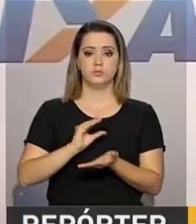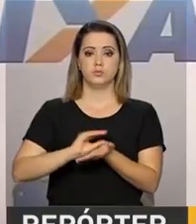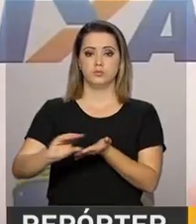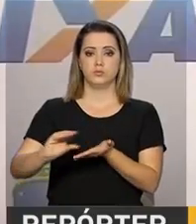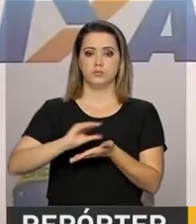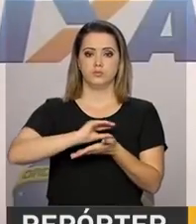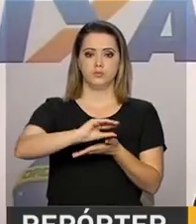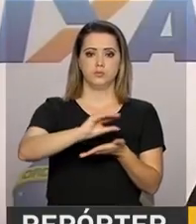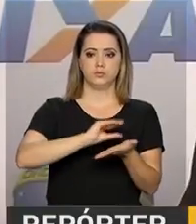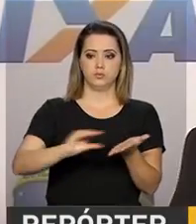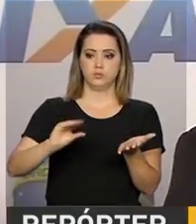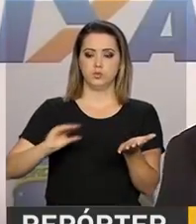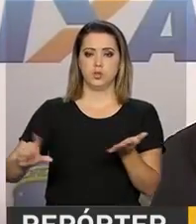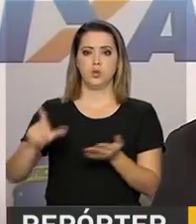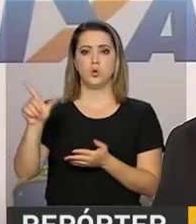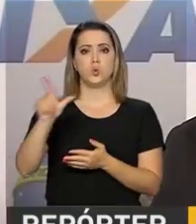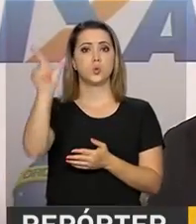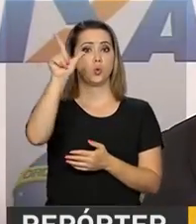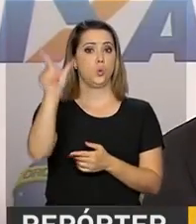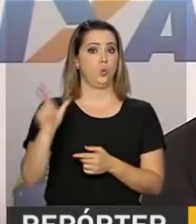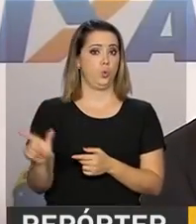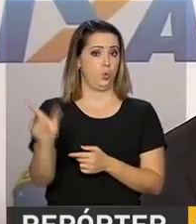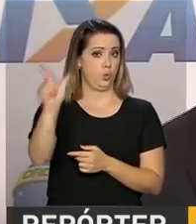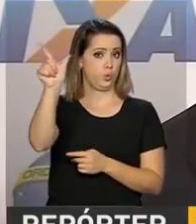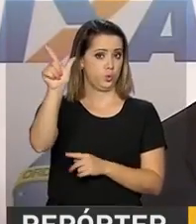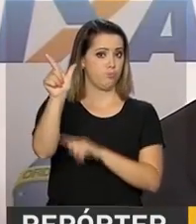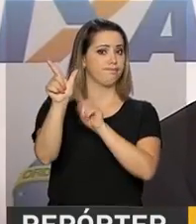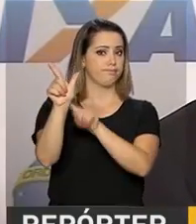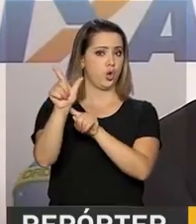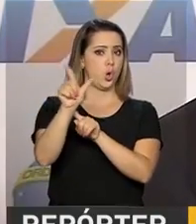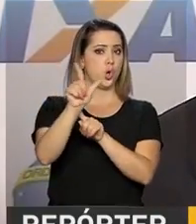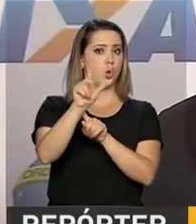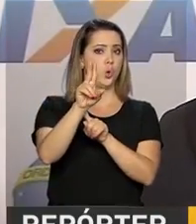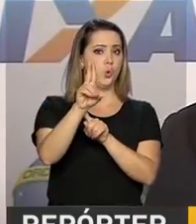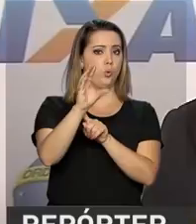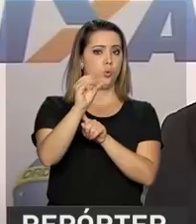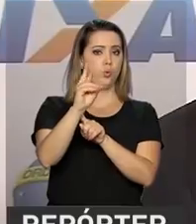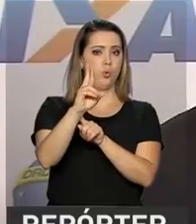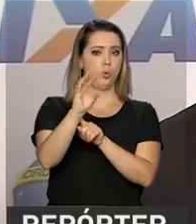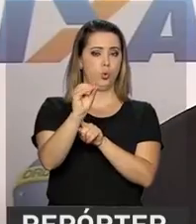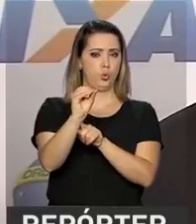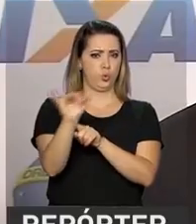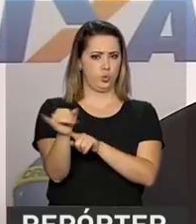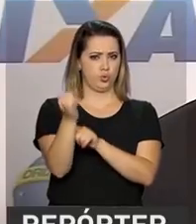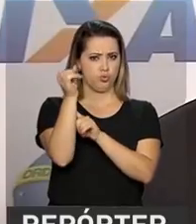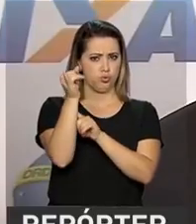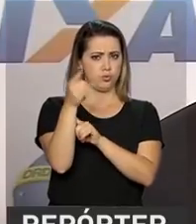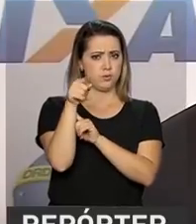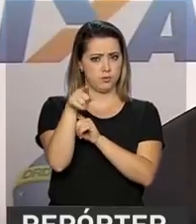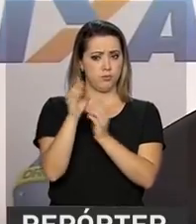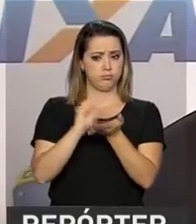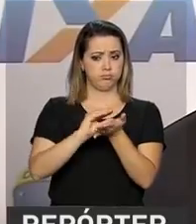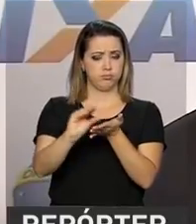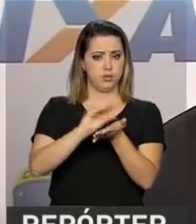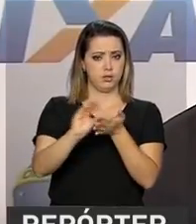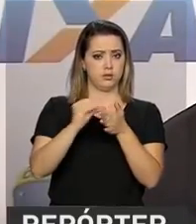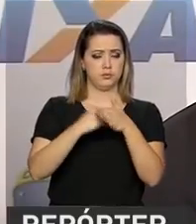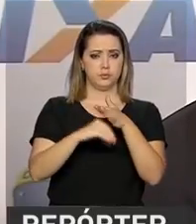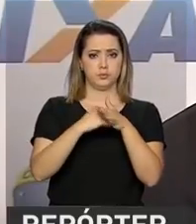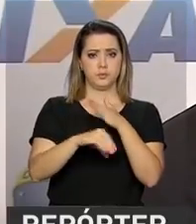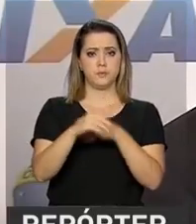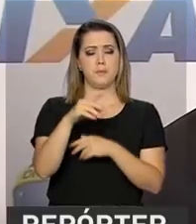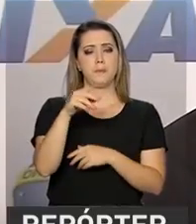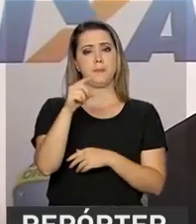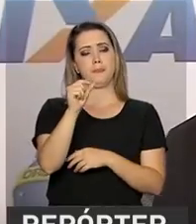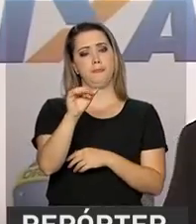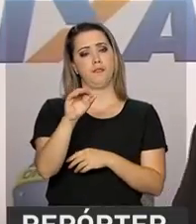distribuição dos lucros do FGTS. Então, isso é o que muda. A regra que está lá na medida provisória ou na